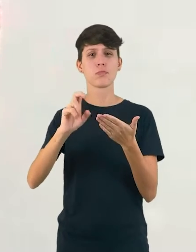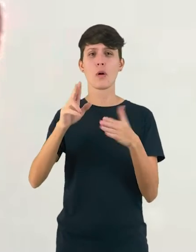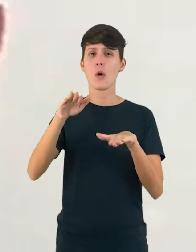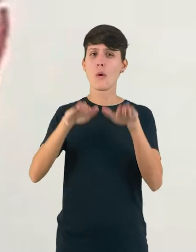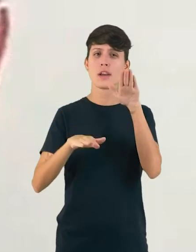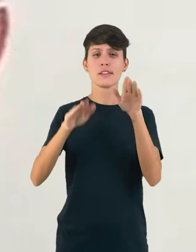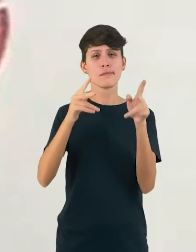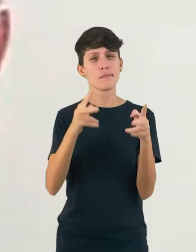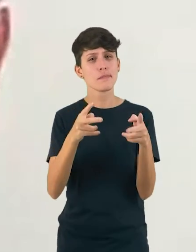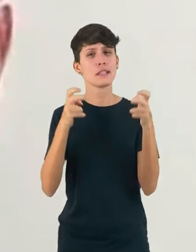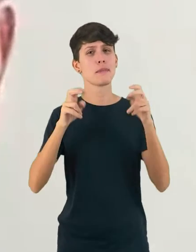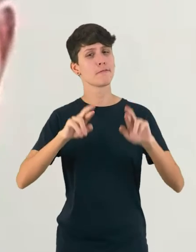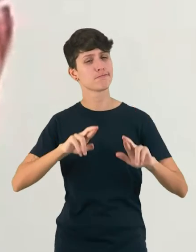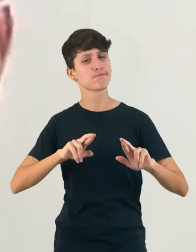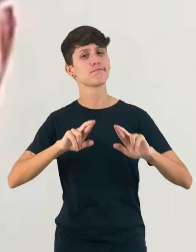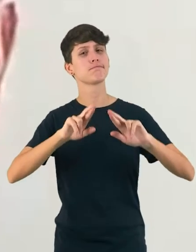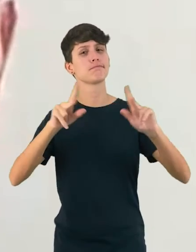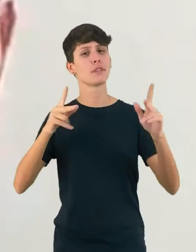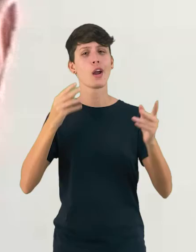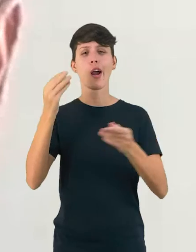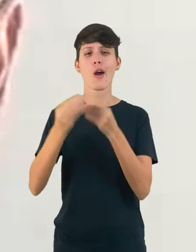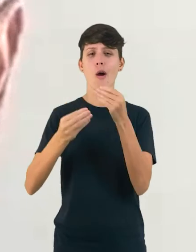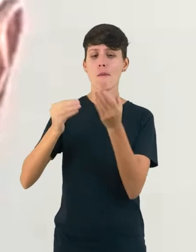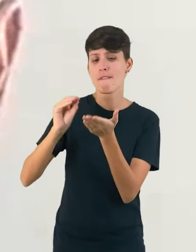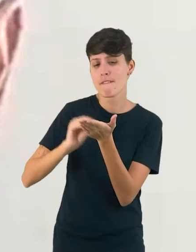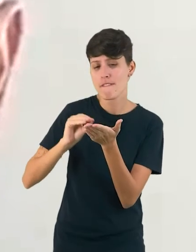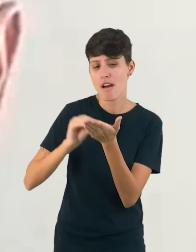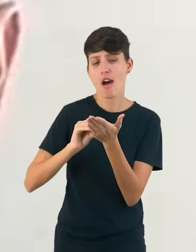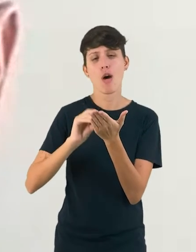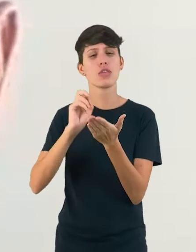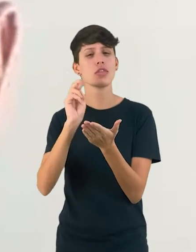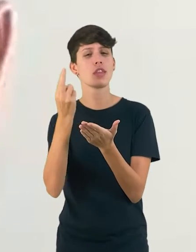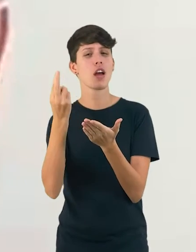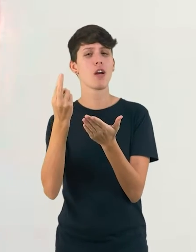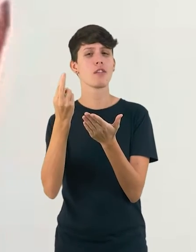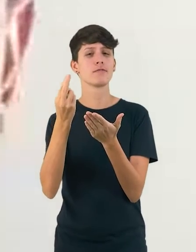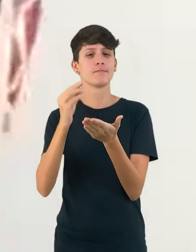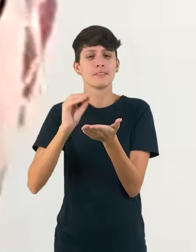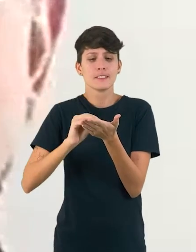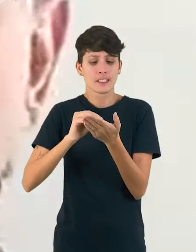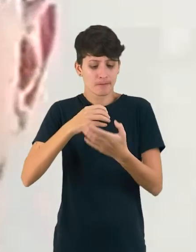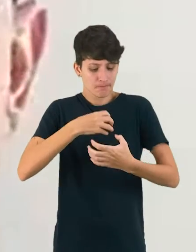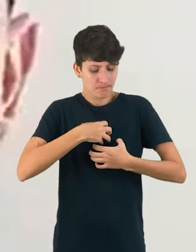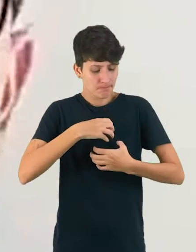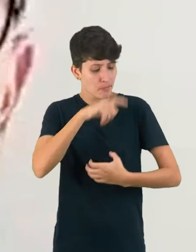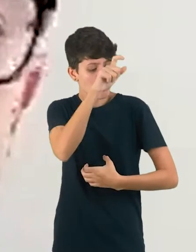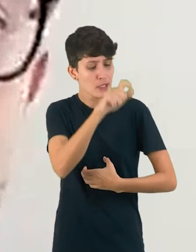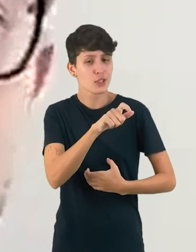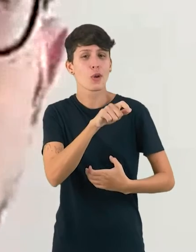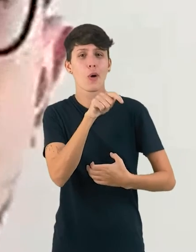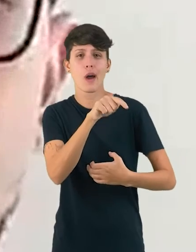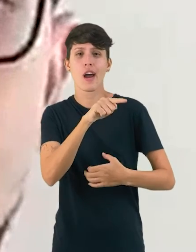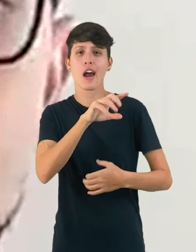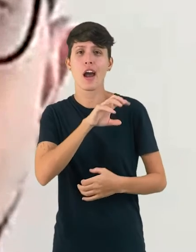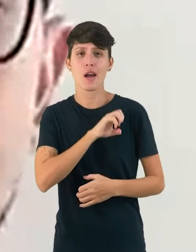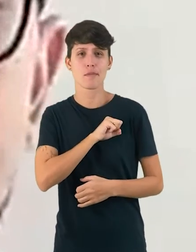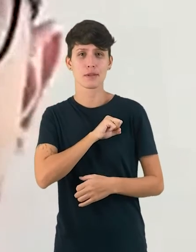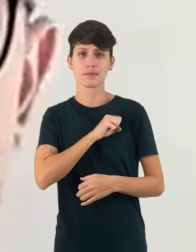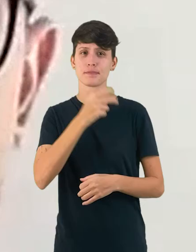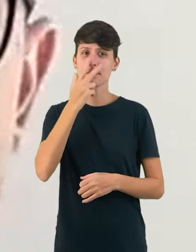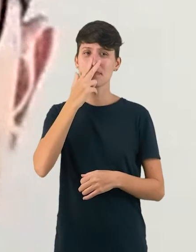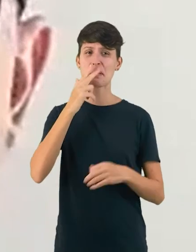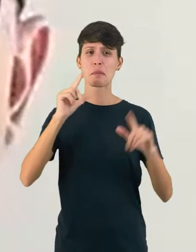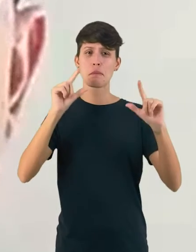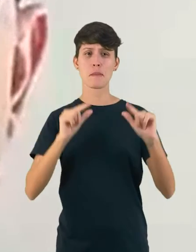coletiva, ou pelo menos uma percepção de uma ausência de uma pessoa ou de